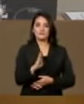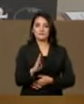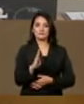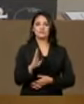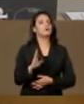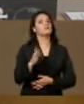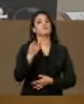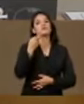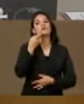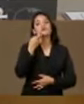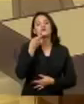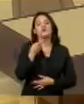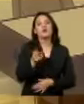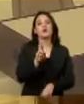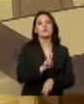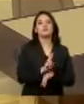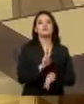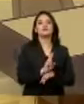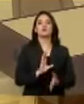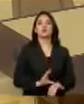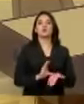Conselho o doutor Juliano Preto.